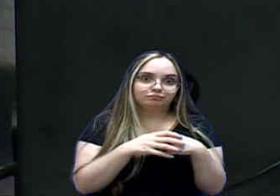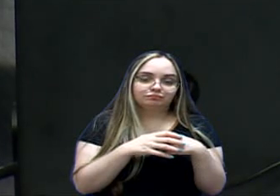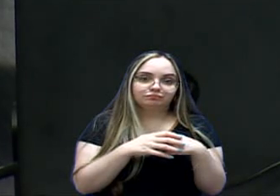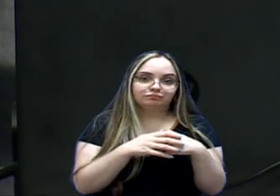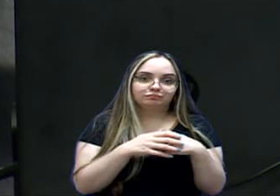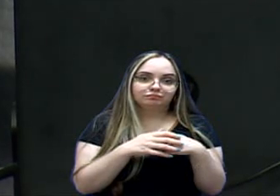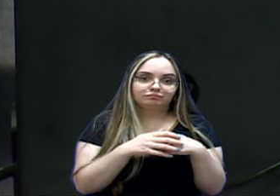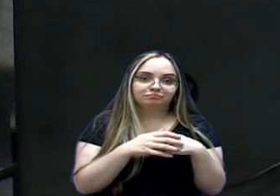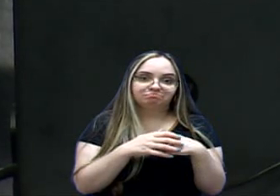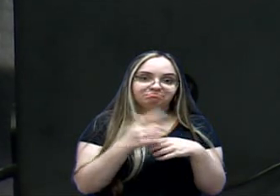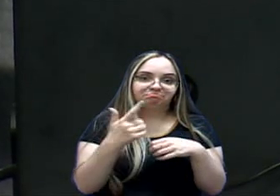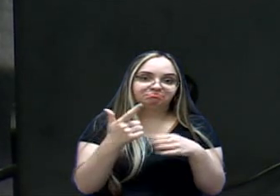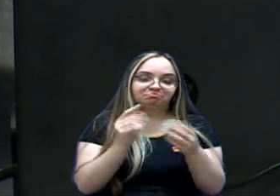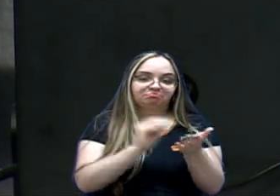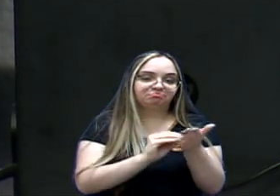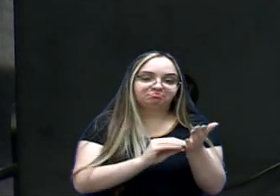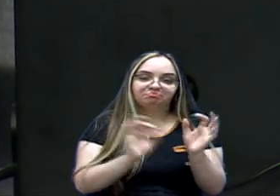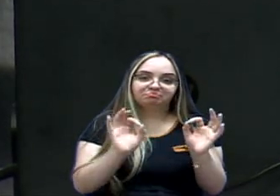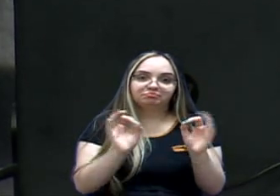presidente. Não, não tem ninguém mais.